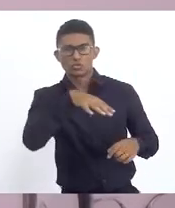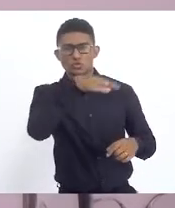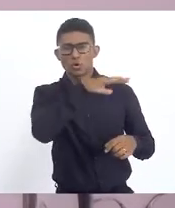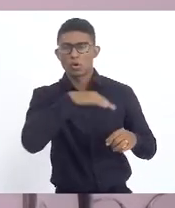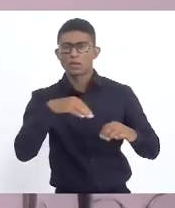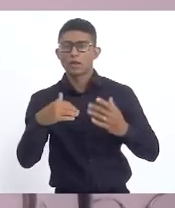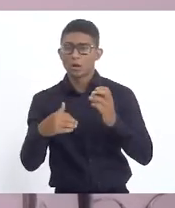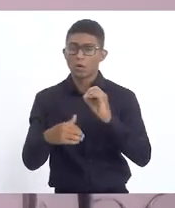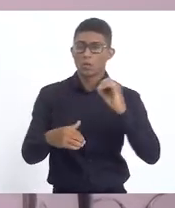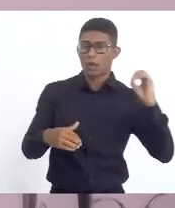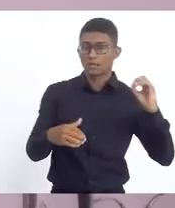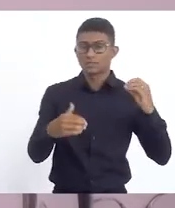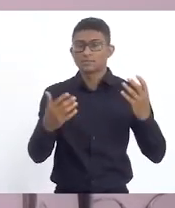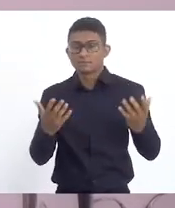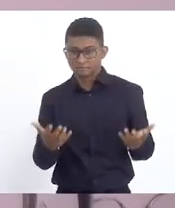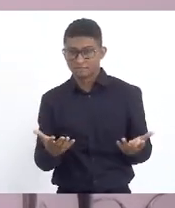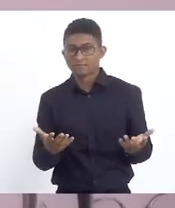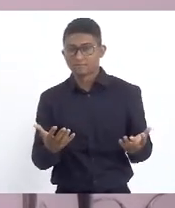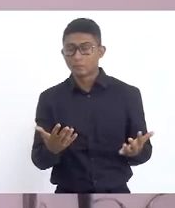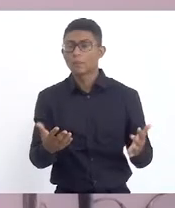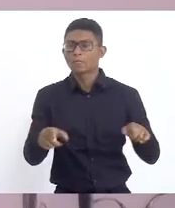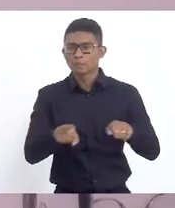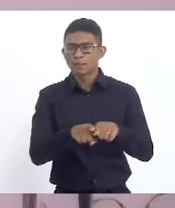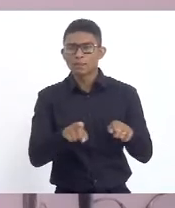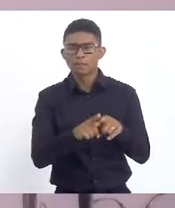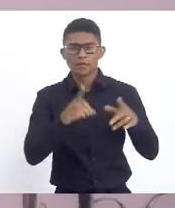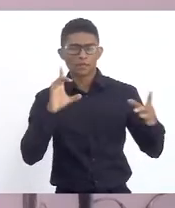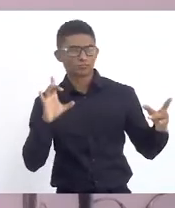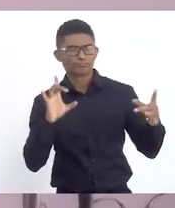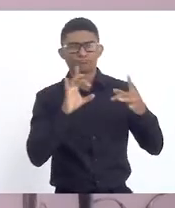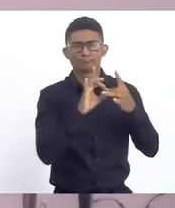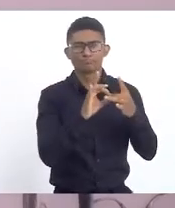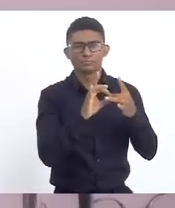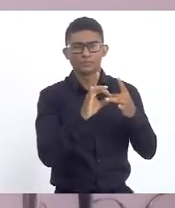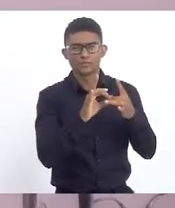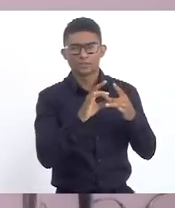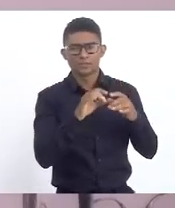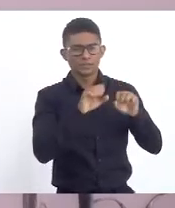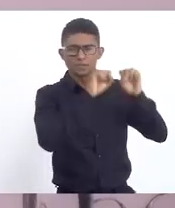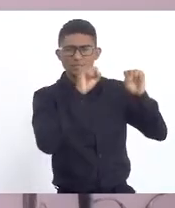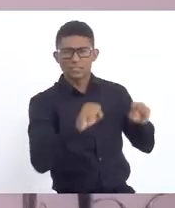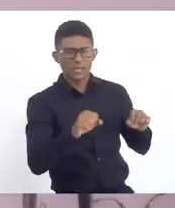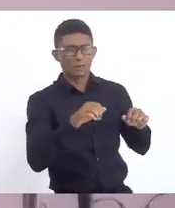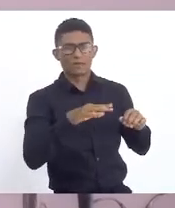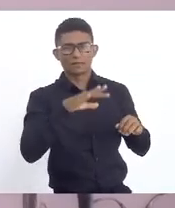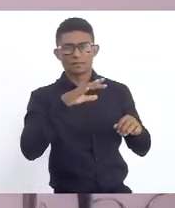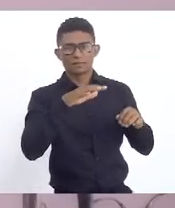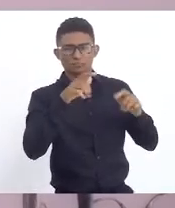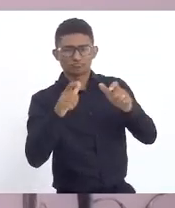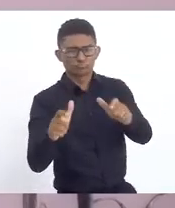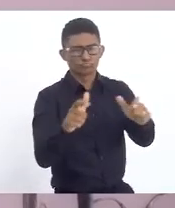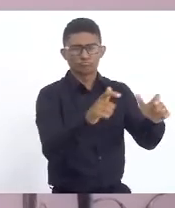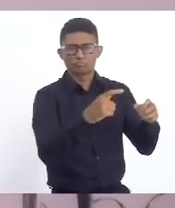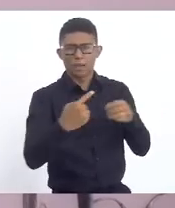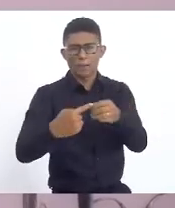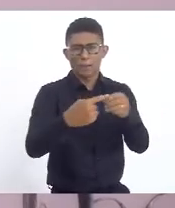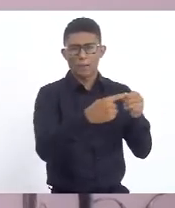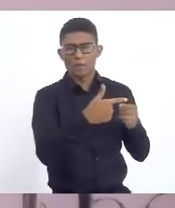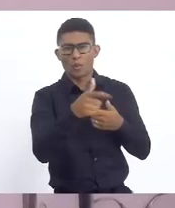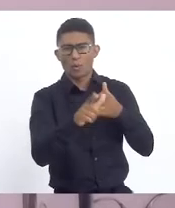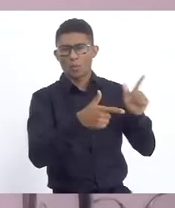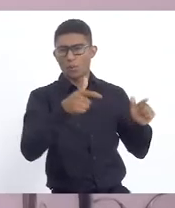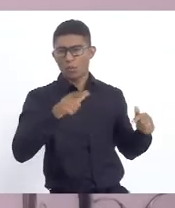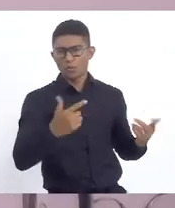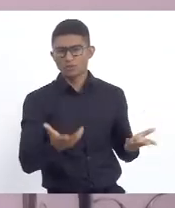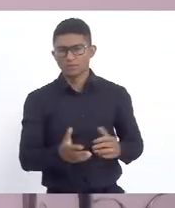também agora agregado com diversos outros sistemas de outros municípios de menor porte.